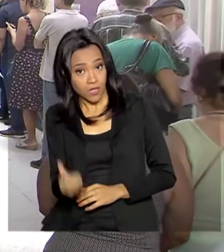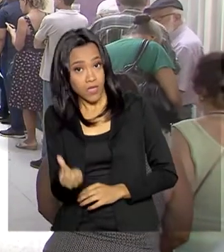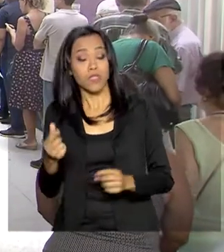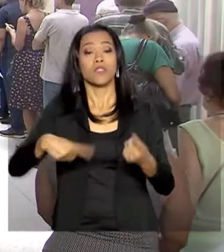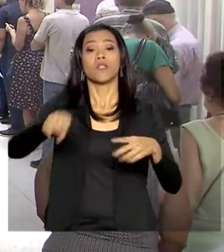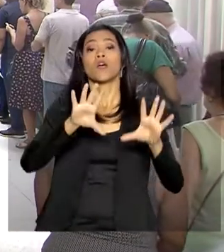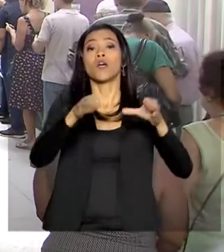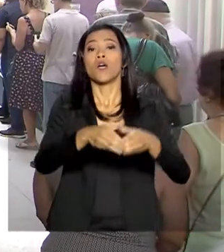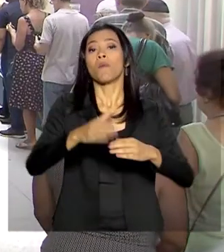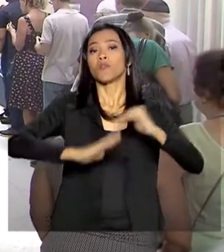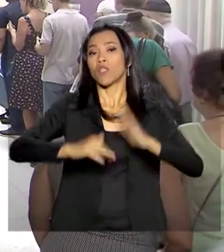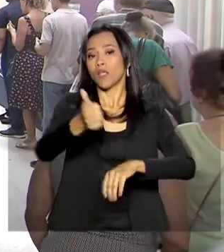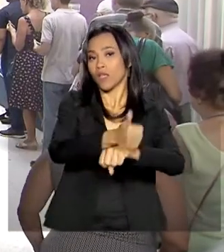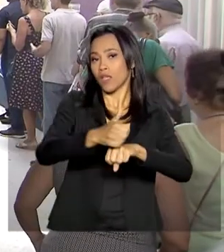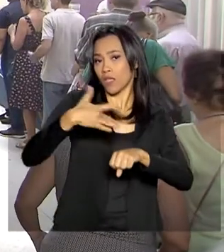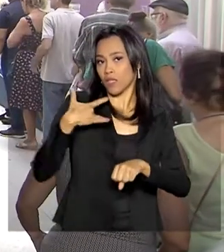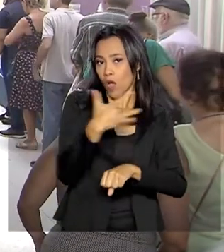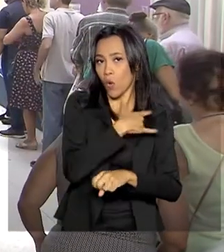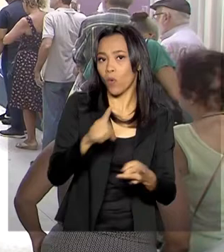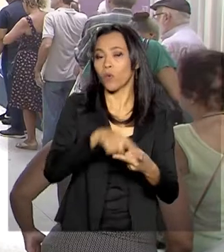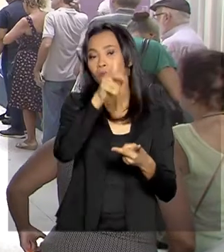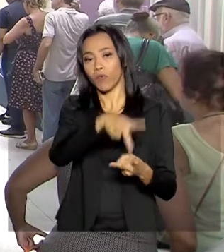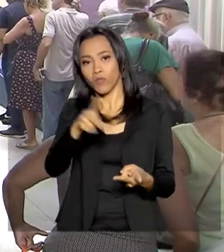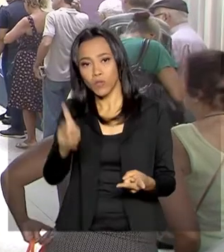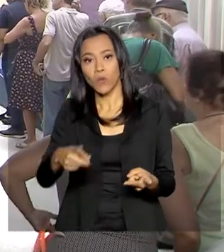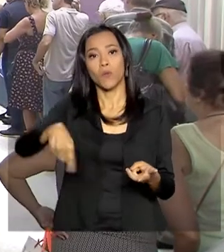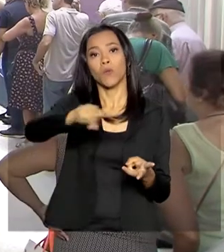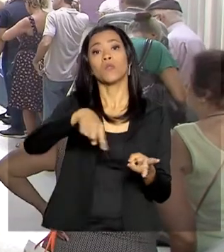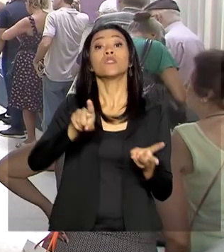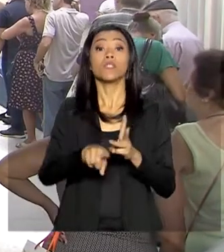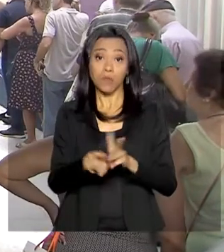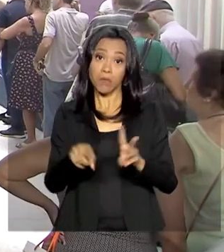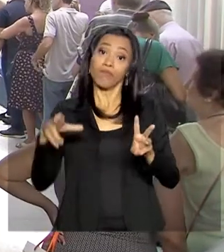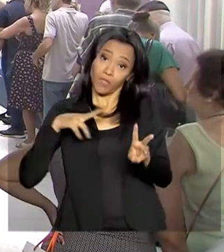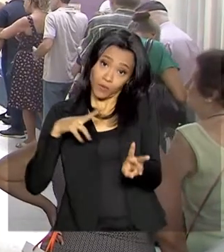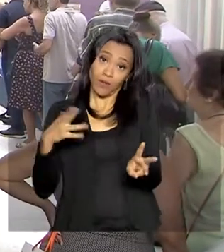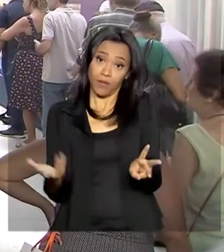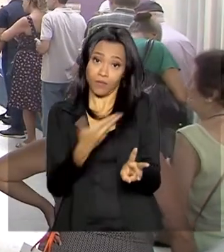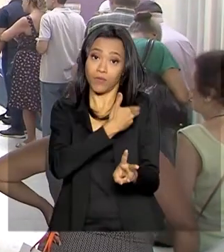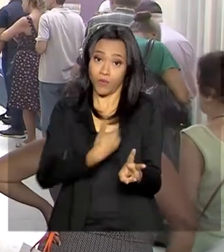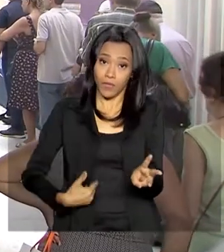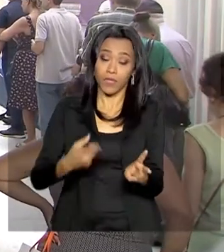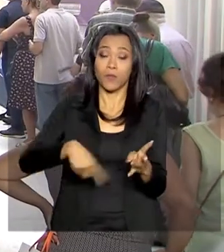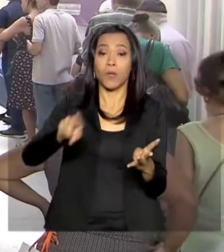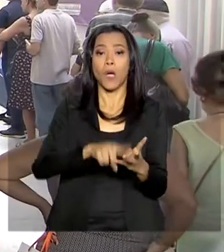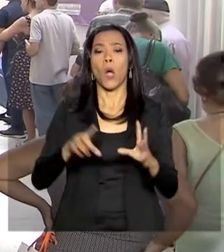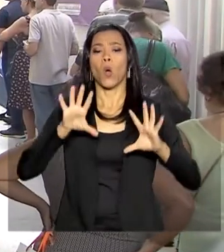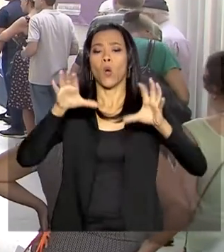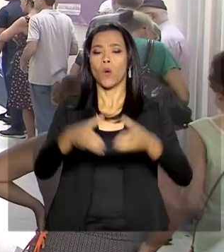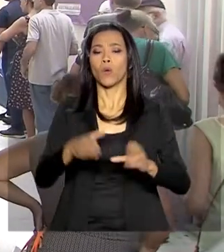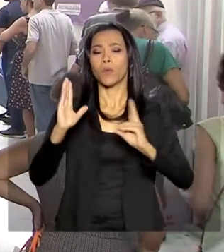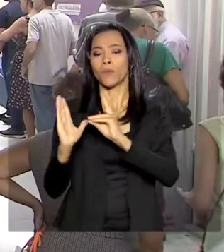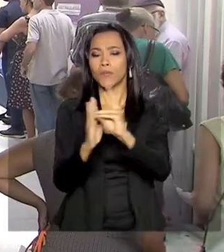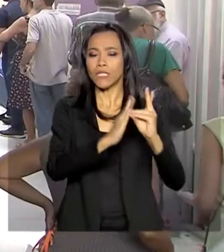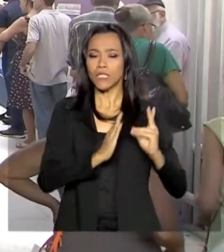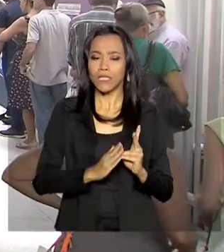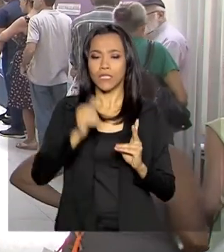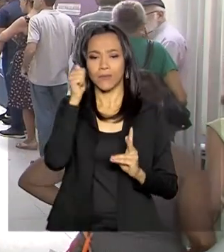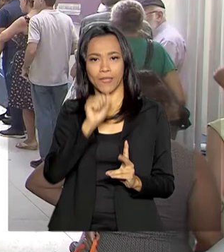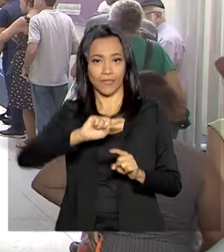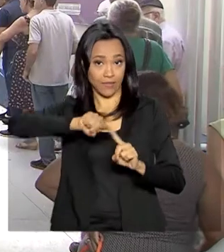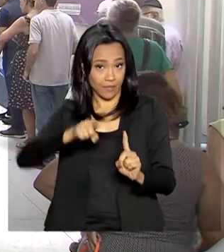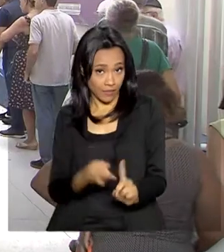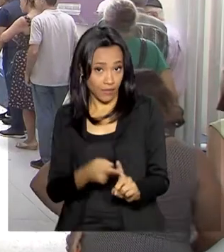da saúde, professores das redes pública e particular também, povos indígenas, além de gestantes